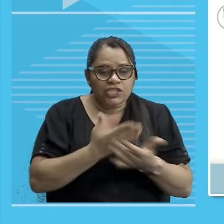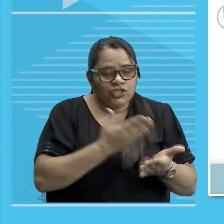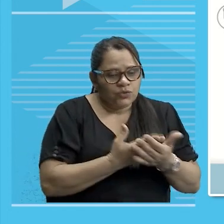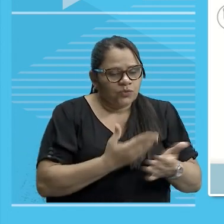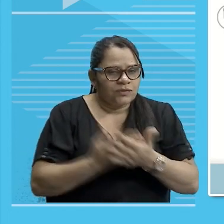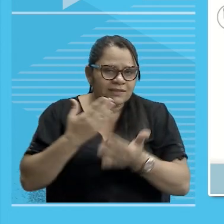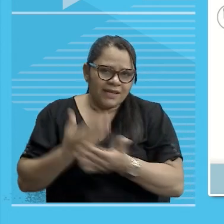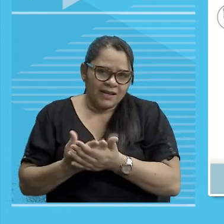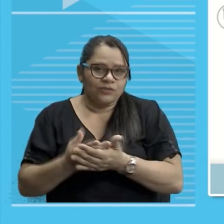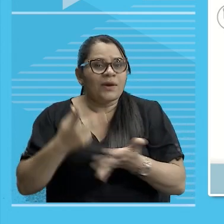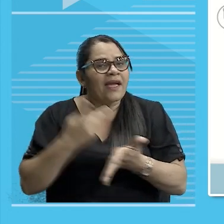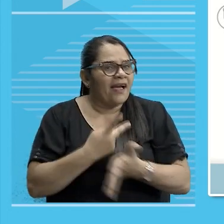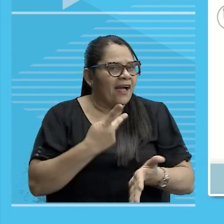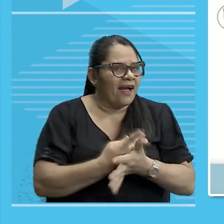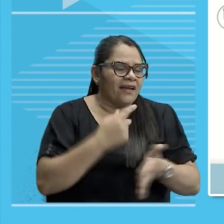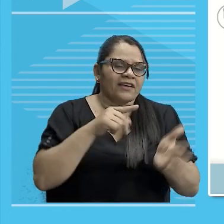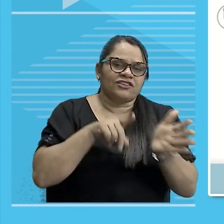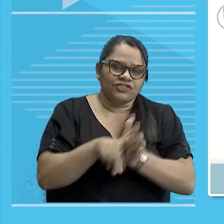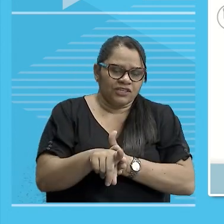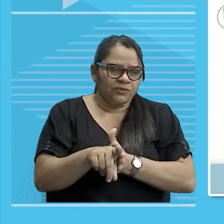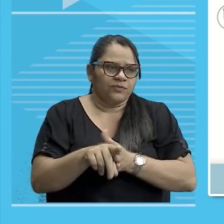cai nessa pegadinha